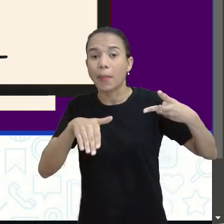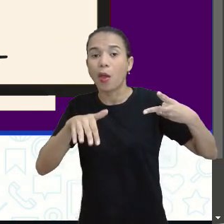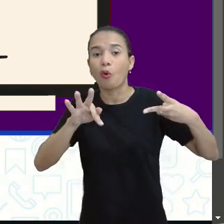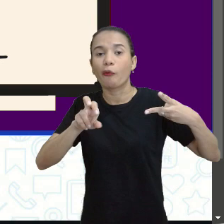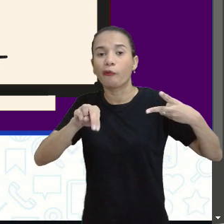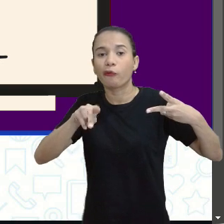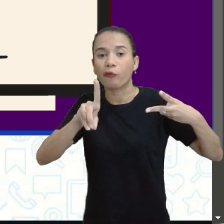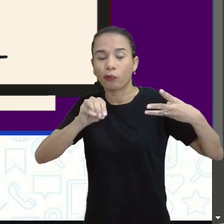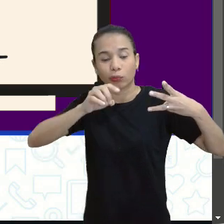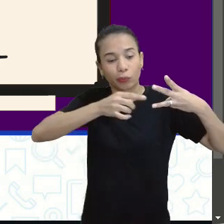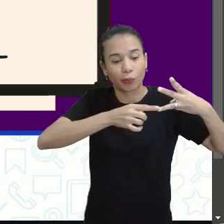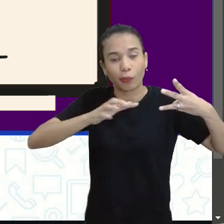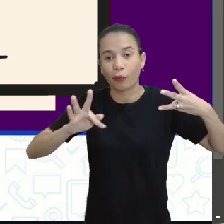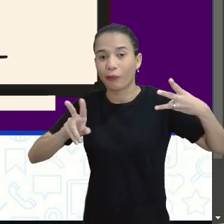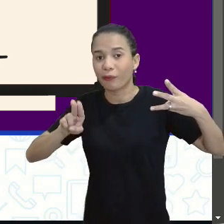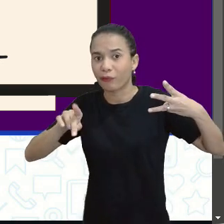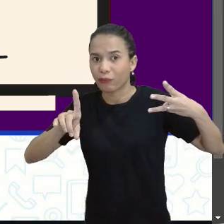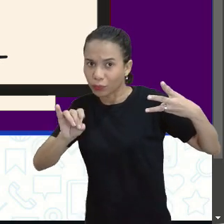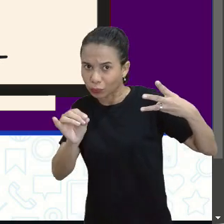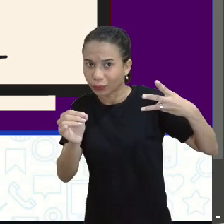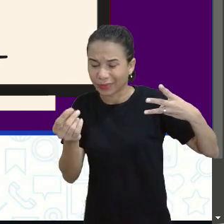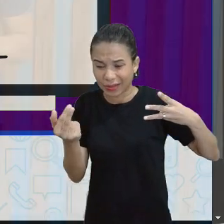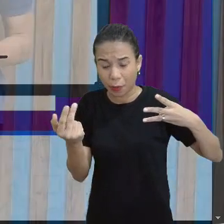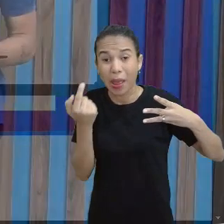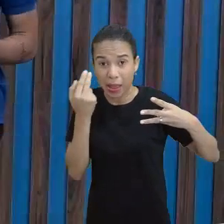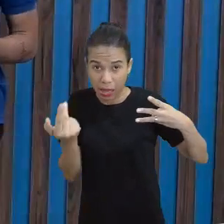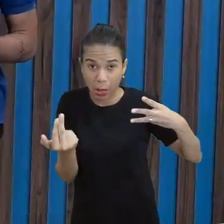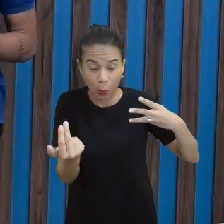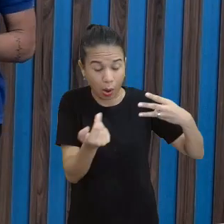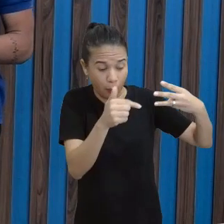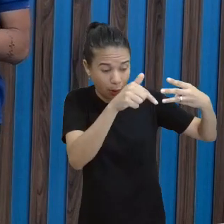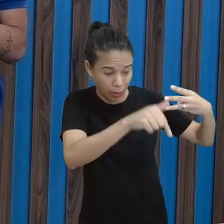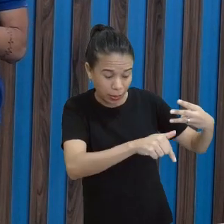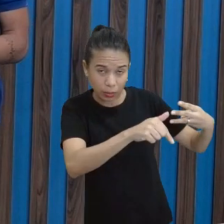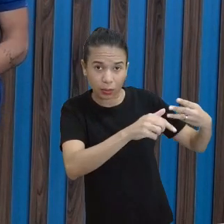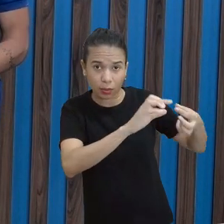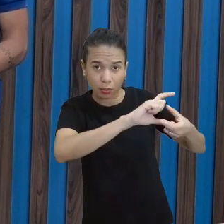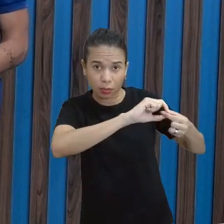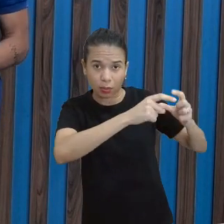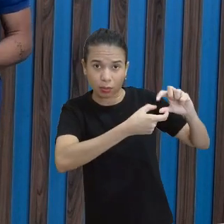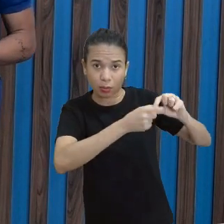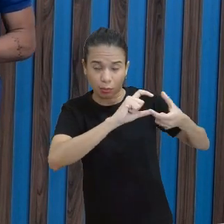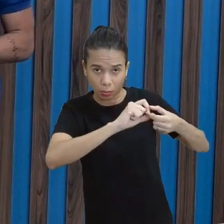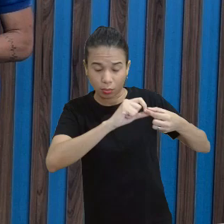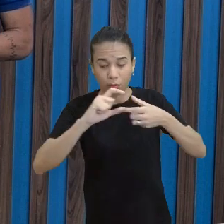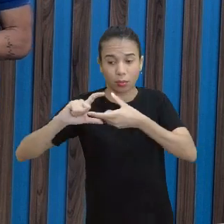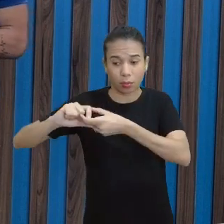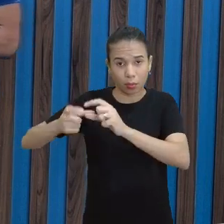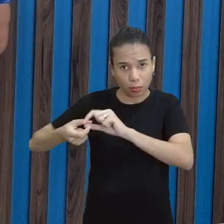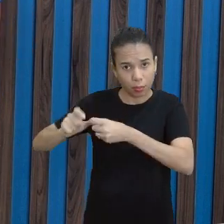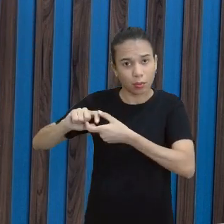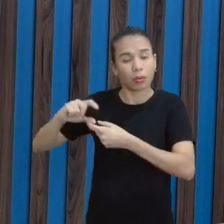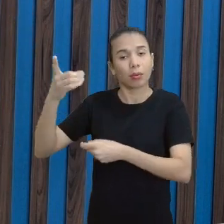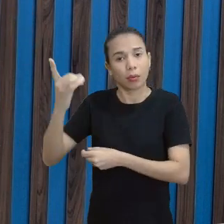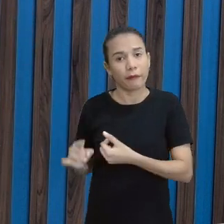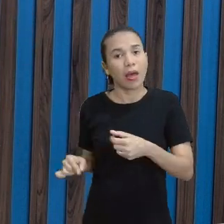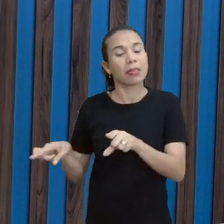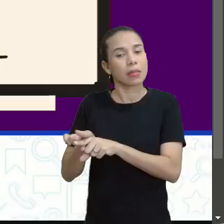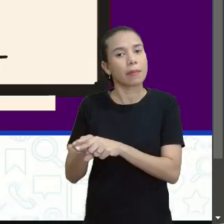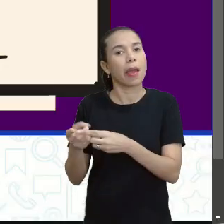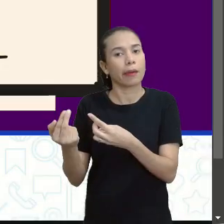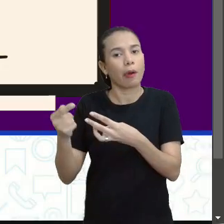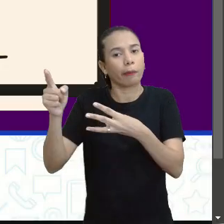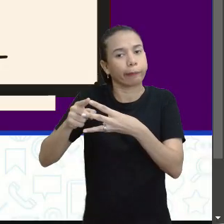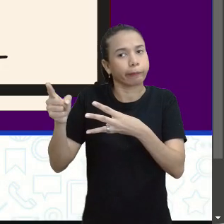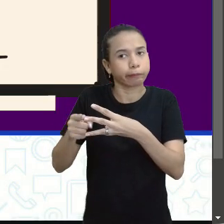fundo e de fundo. Então, do mesmo jeito que acontecem lá no atletismo olímpico, tá certo? Temos aí também